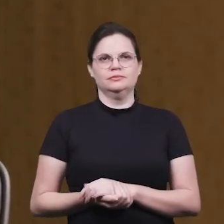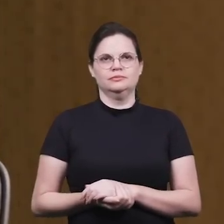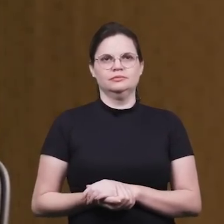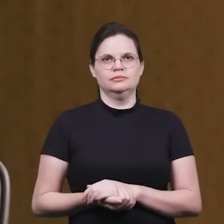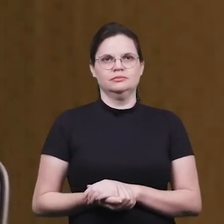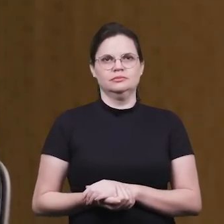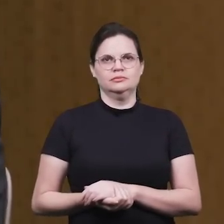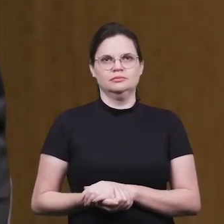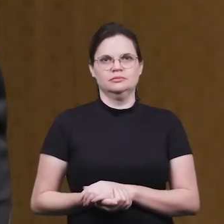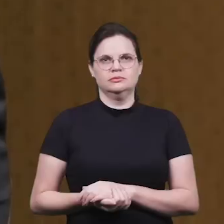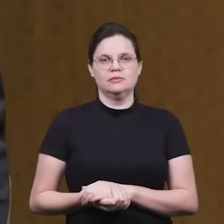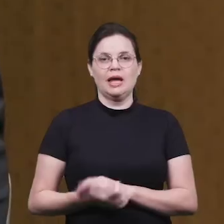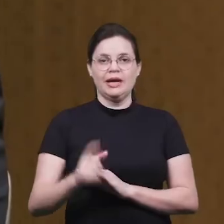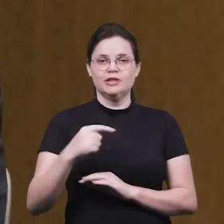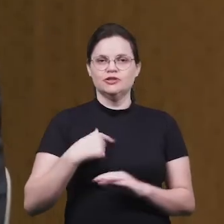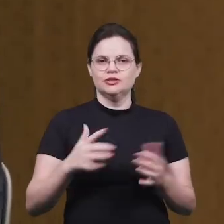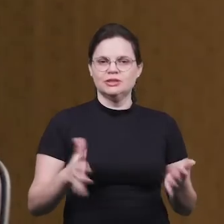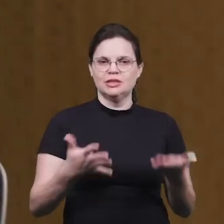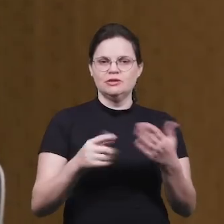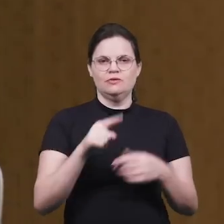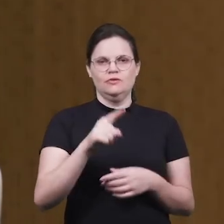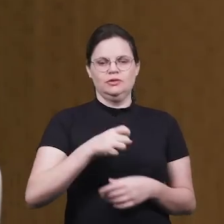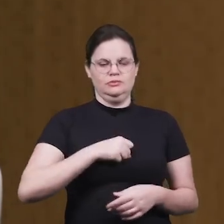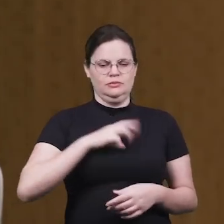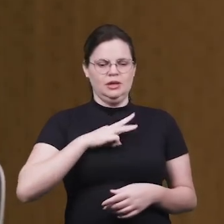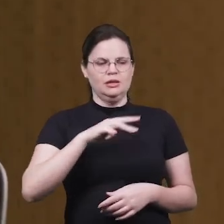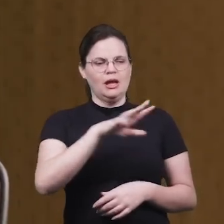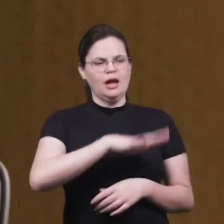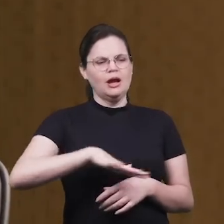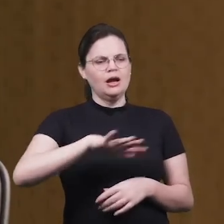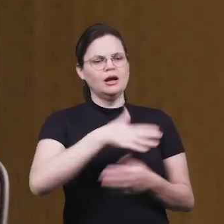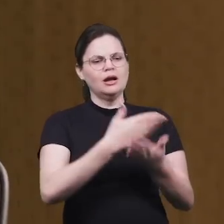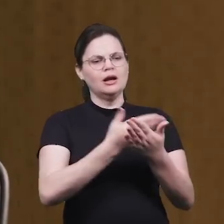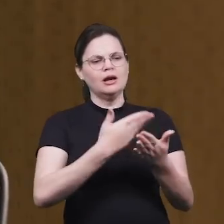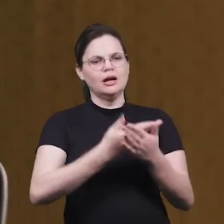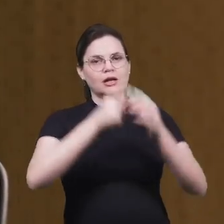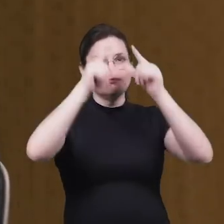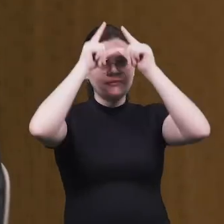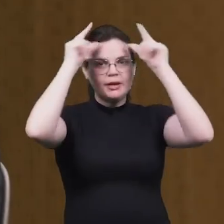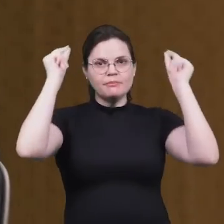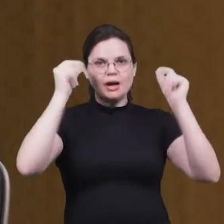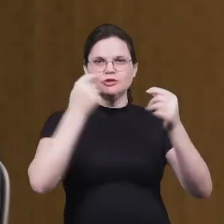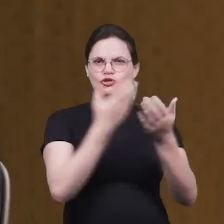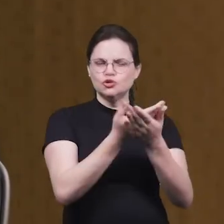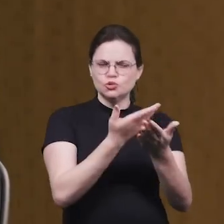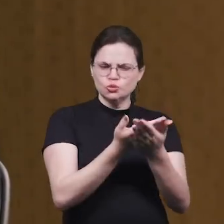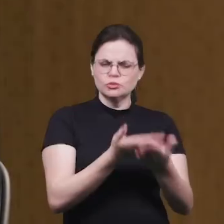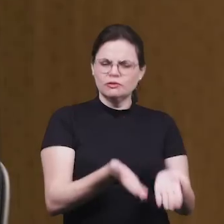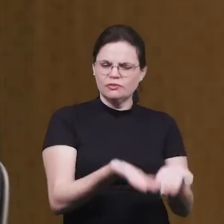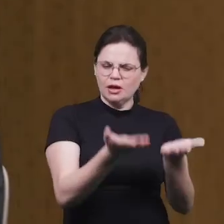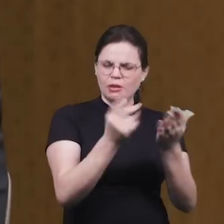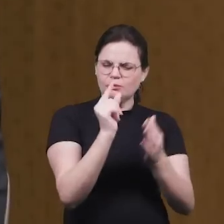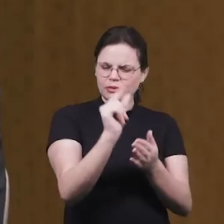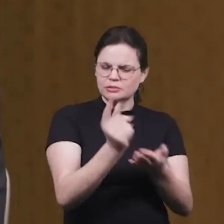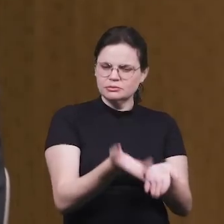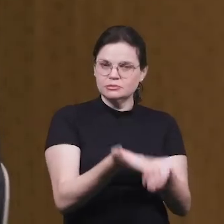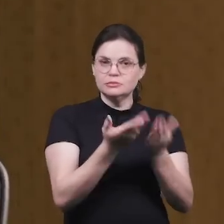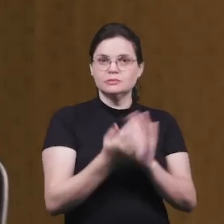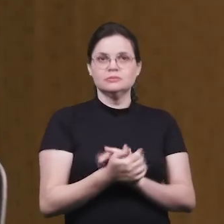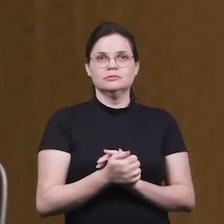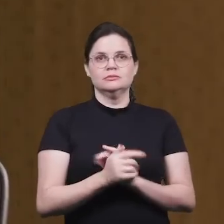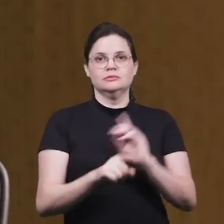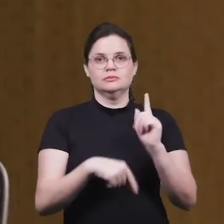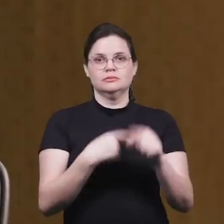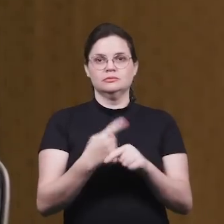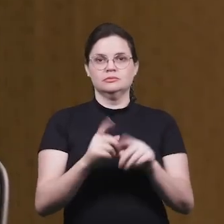um pouquinho da área de enfermagem, né? Ela estudou a enfermagem ali, então quando ela